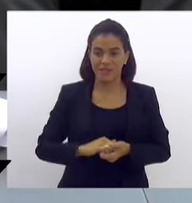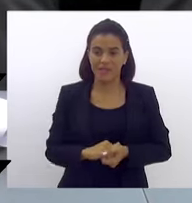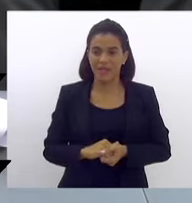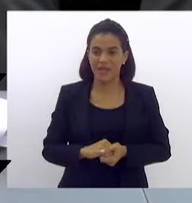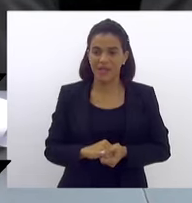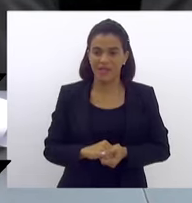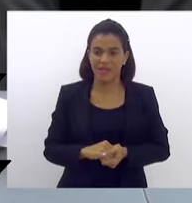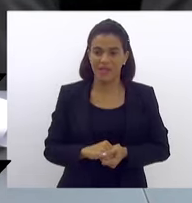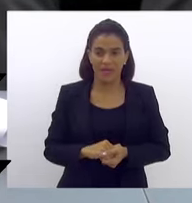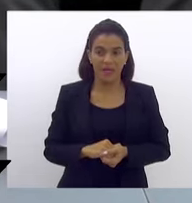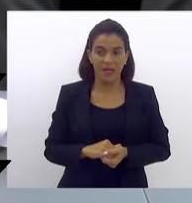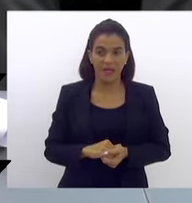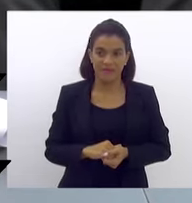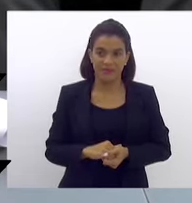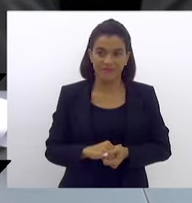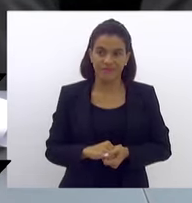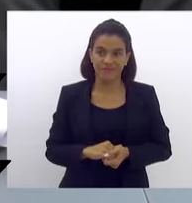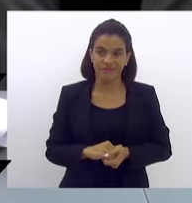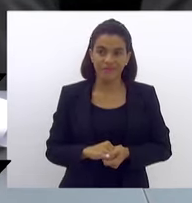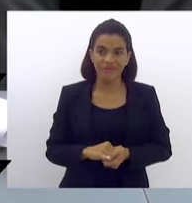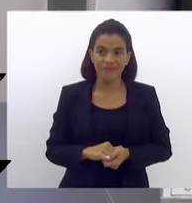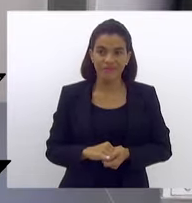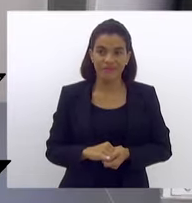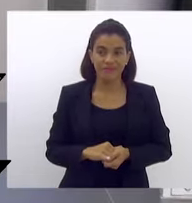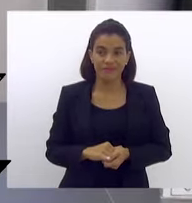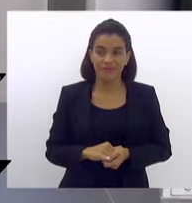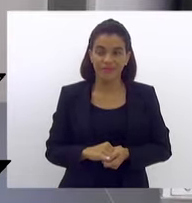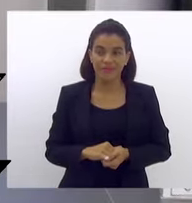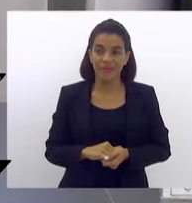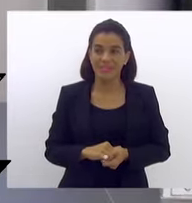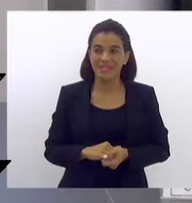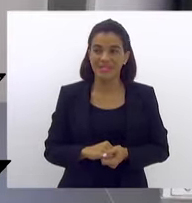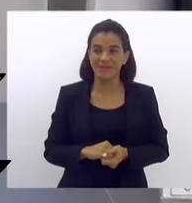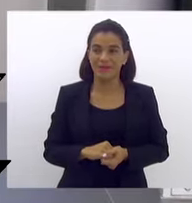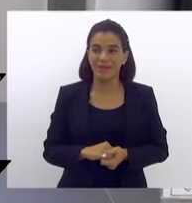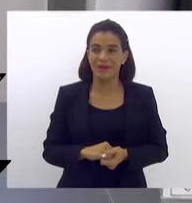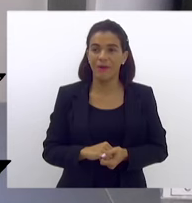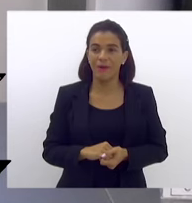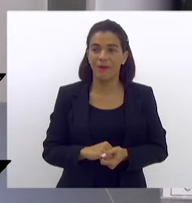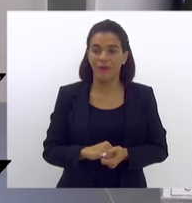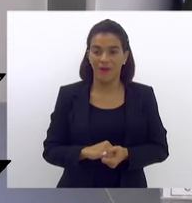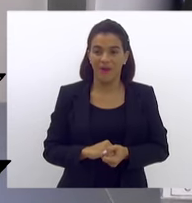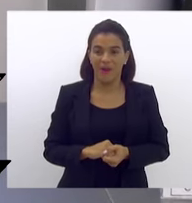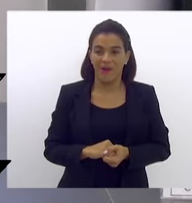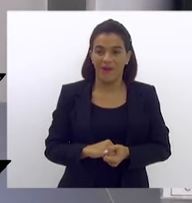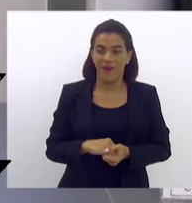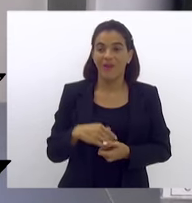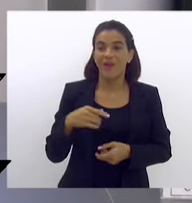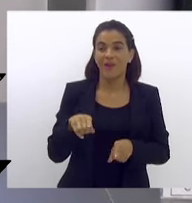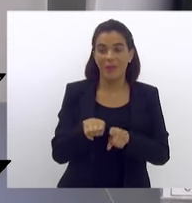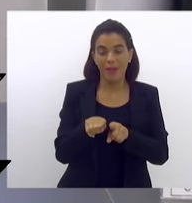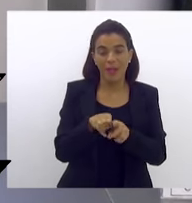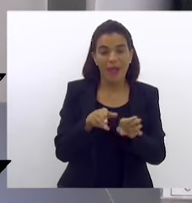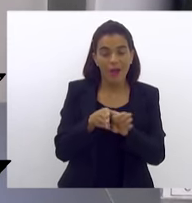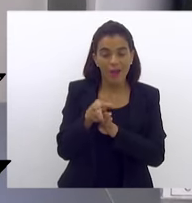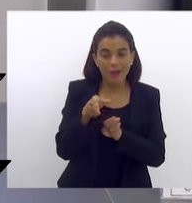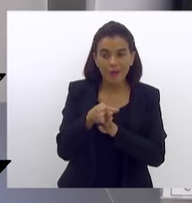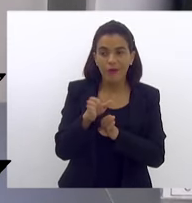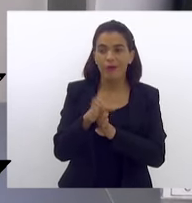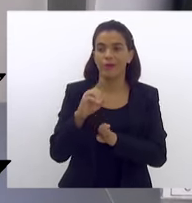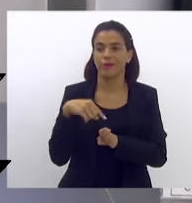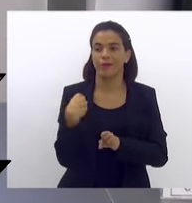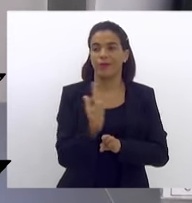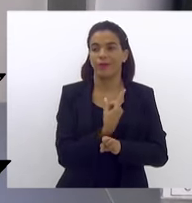em público e e também tem uma a mesa diretora pediu recomendou que todos